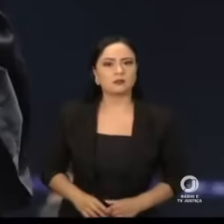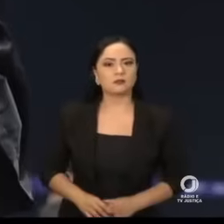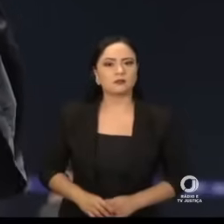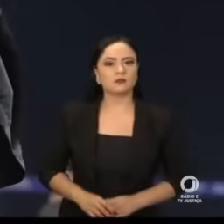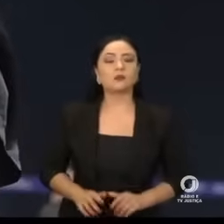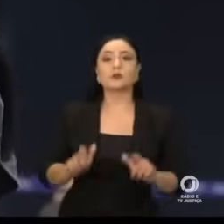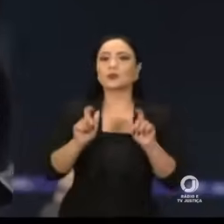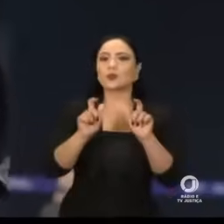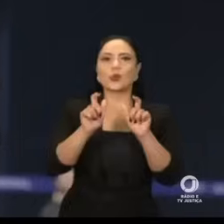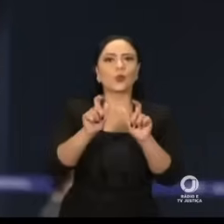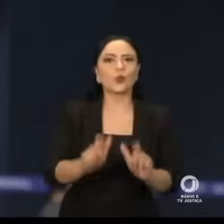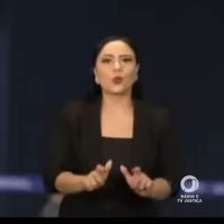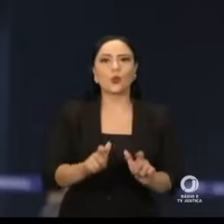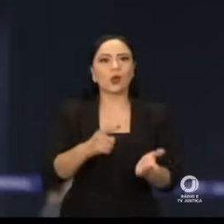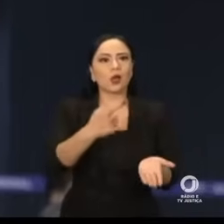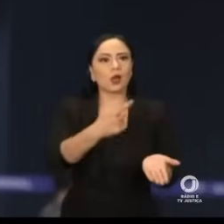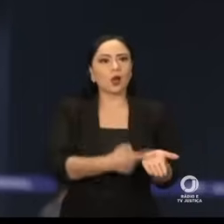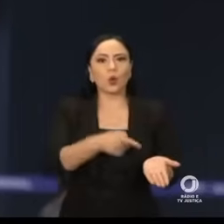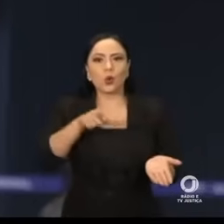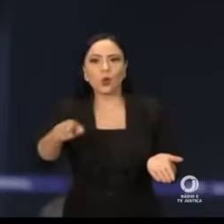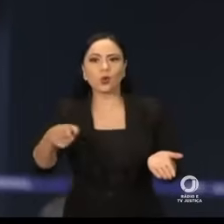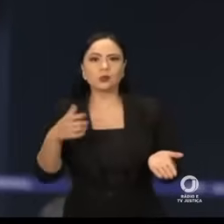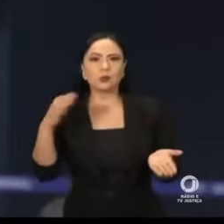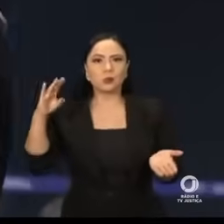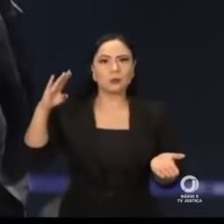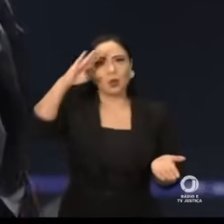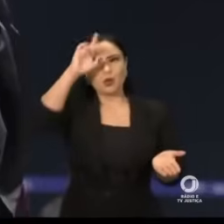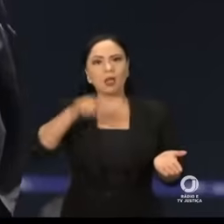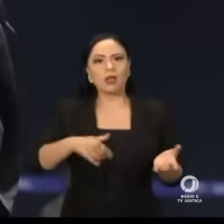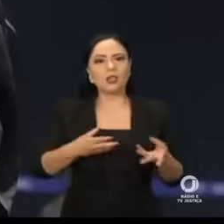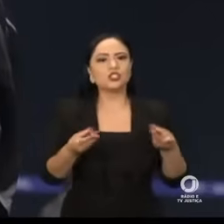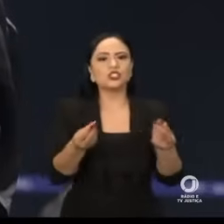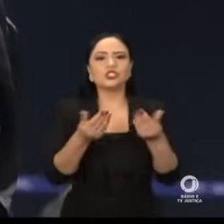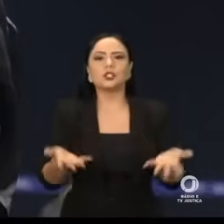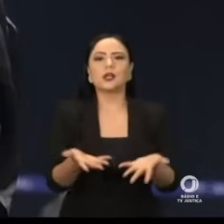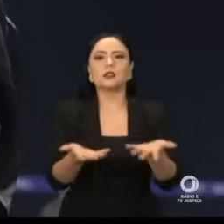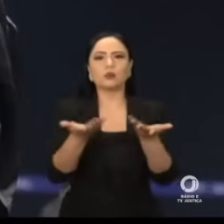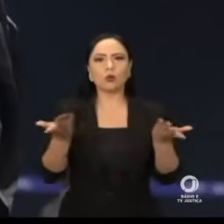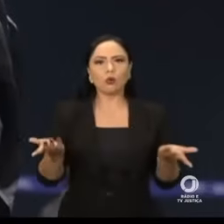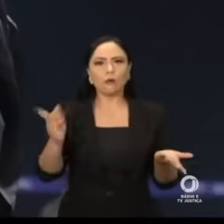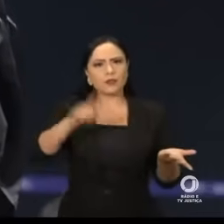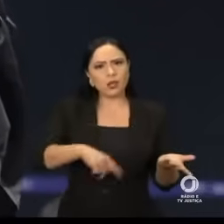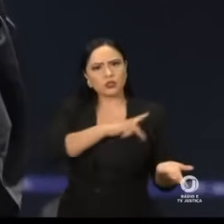Aonde está nesses acordos que Bolsonaro é o instigador, o chefe?